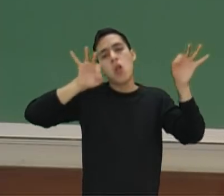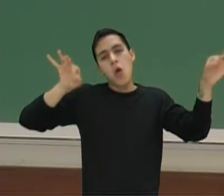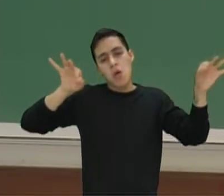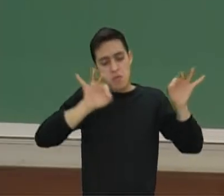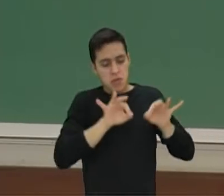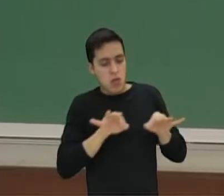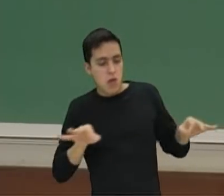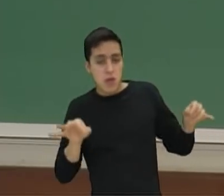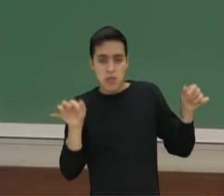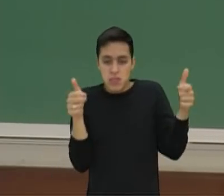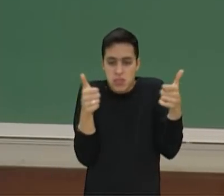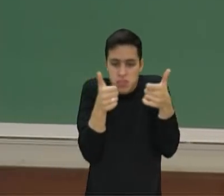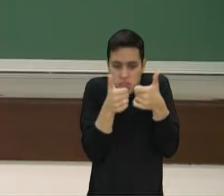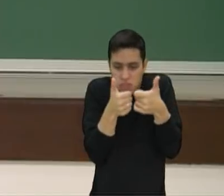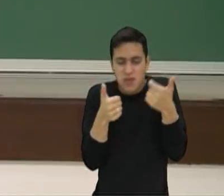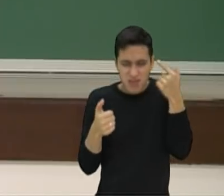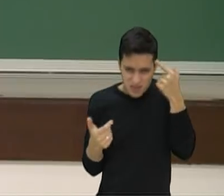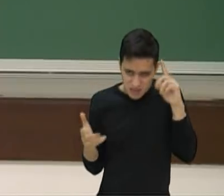imagem.